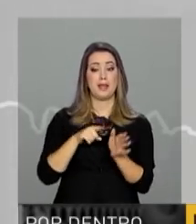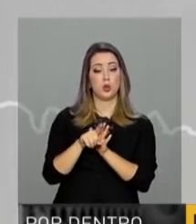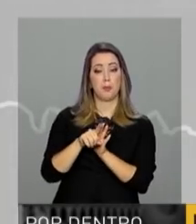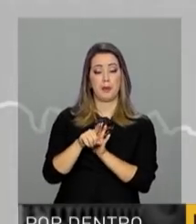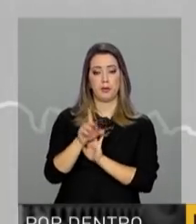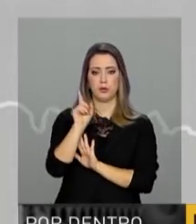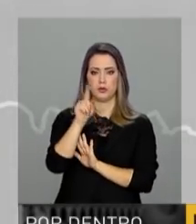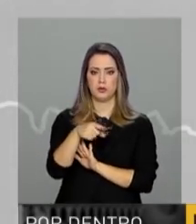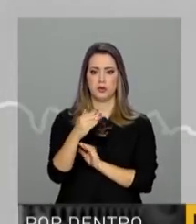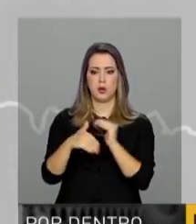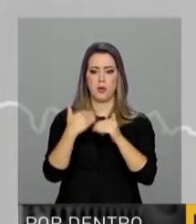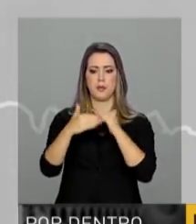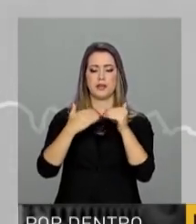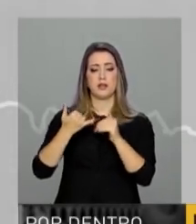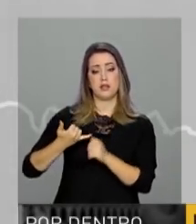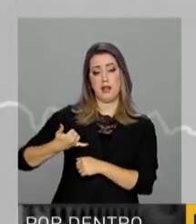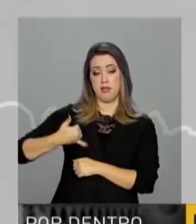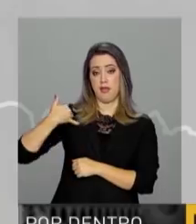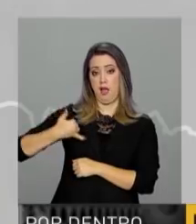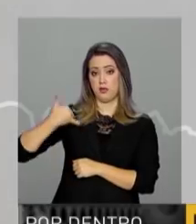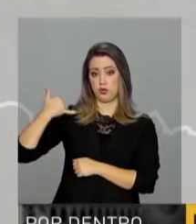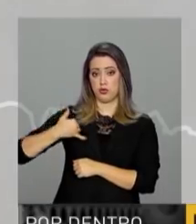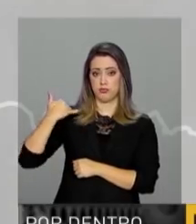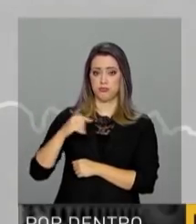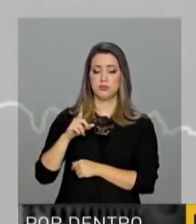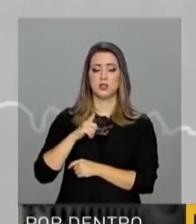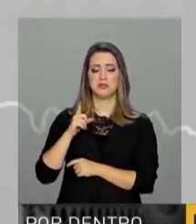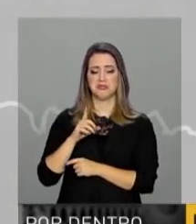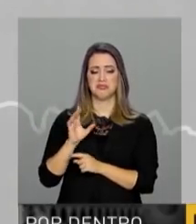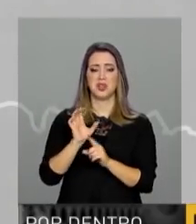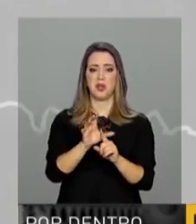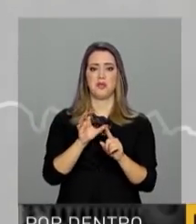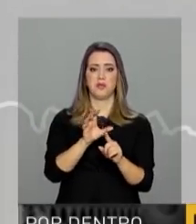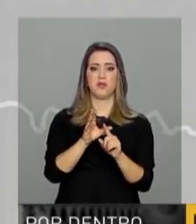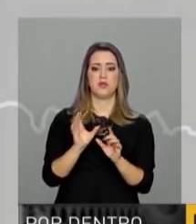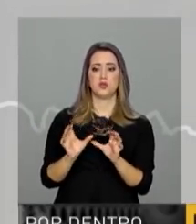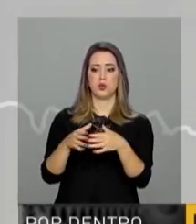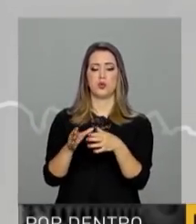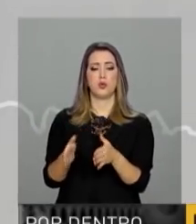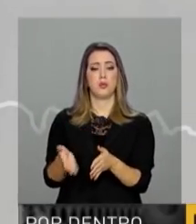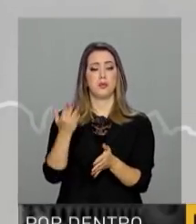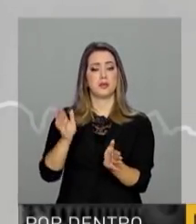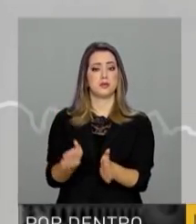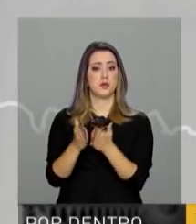se o aumento da idade de aposentadoria afeta intensamente os mais pobres.